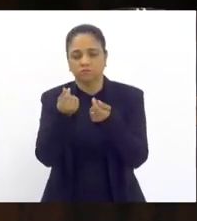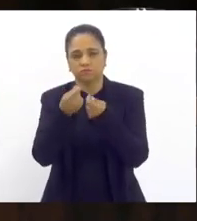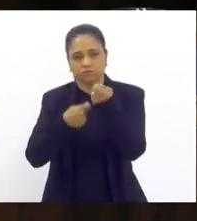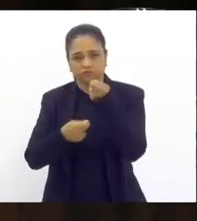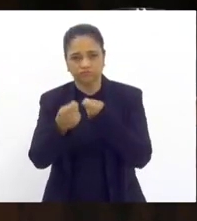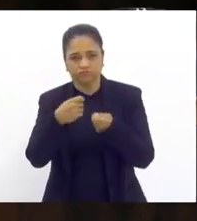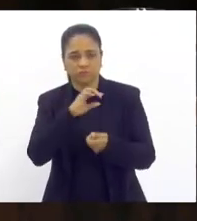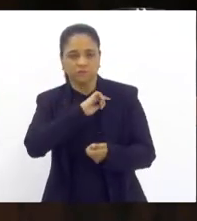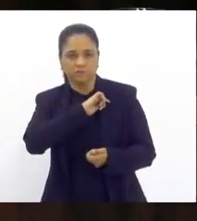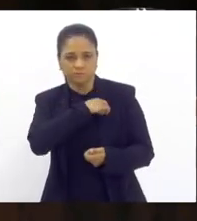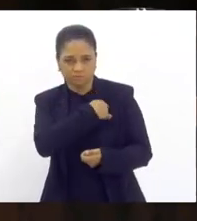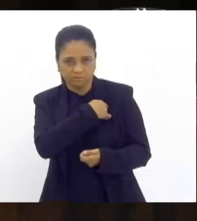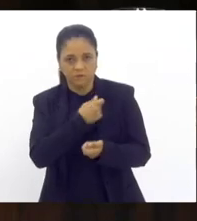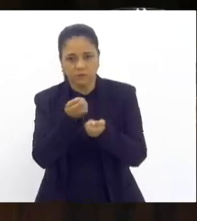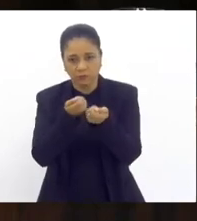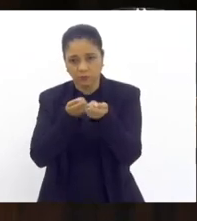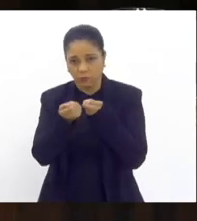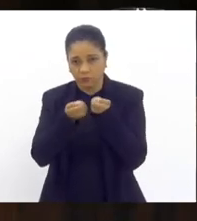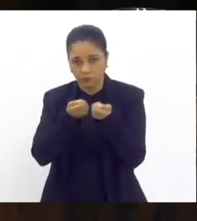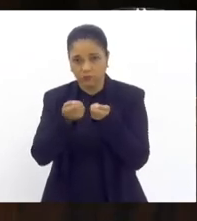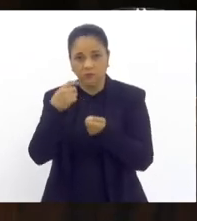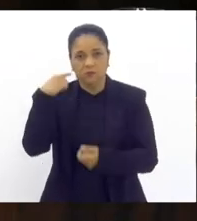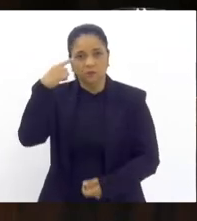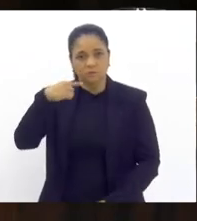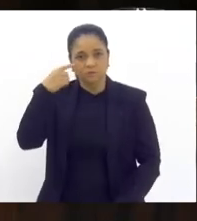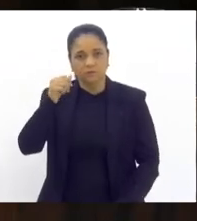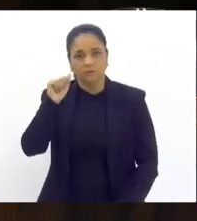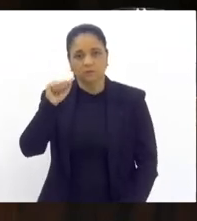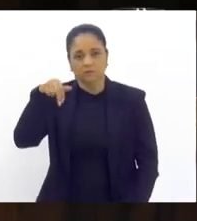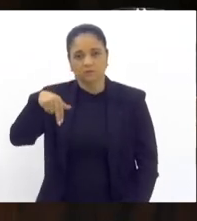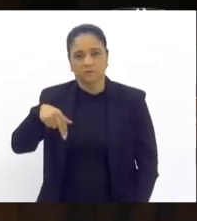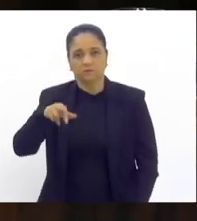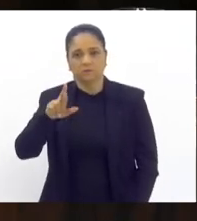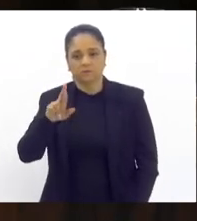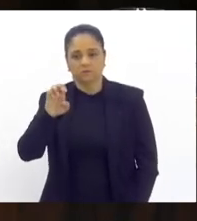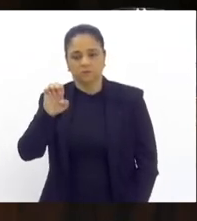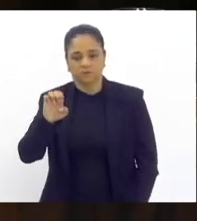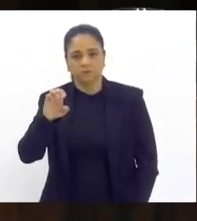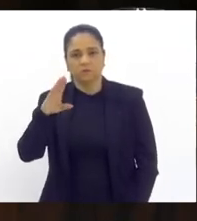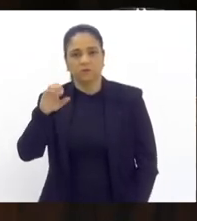Fiscalização Financeira e Controle, o deputado André Correia.